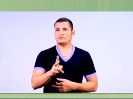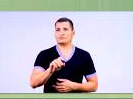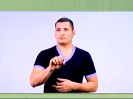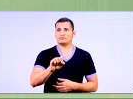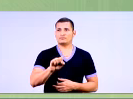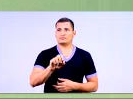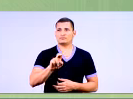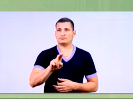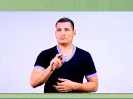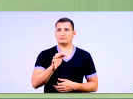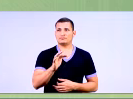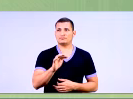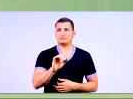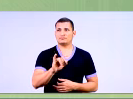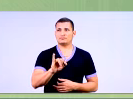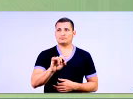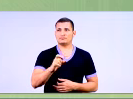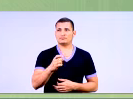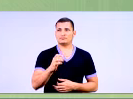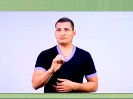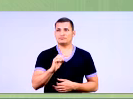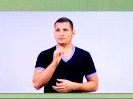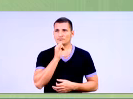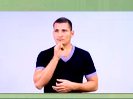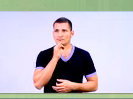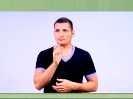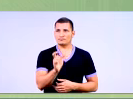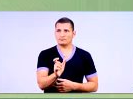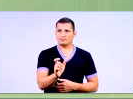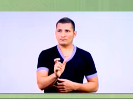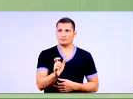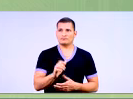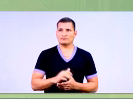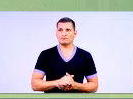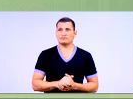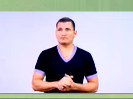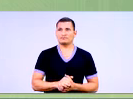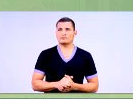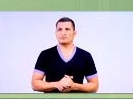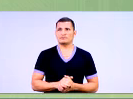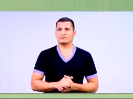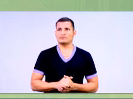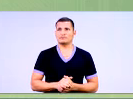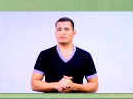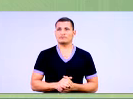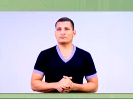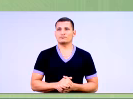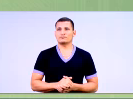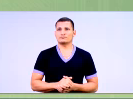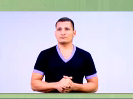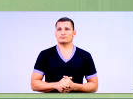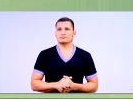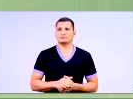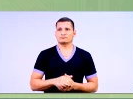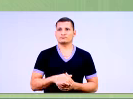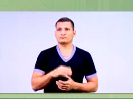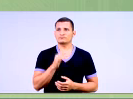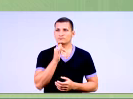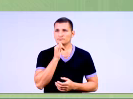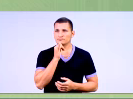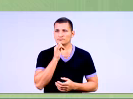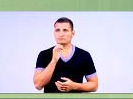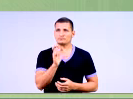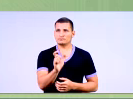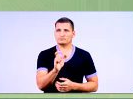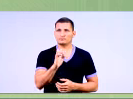sufixo, ok? Por exemplo, a palavra teach é o verbo teach. Acrescido ER vai ficar teacher,